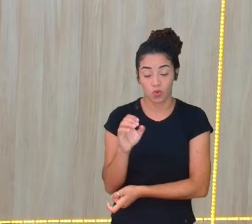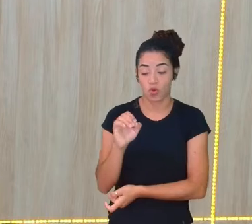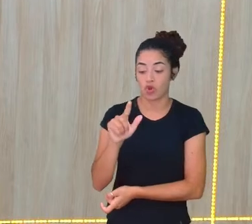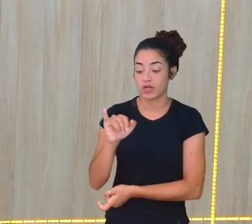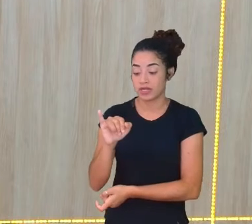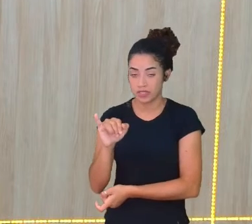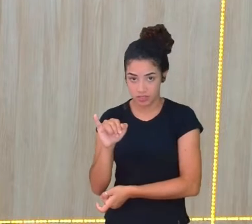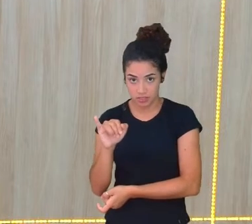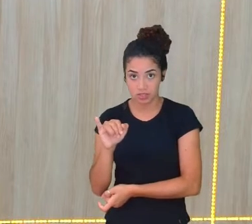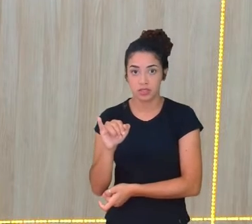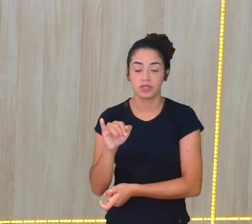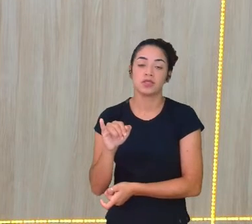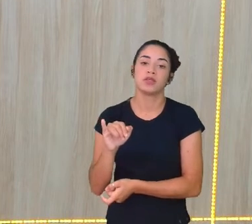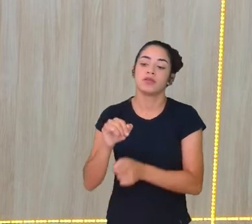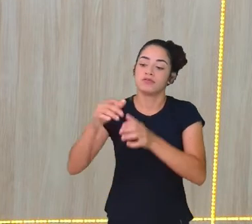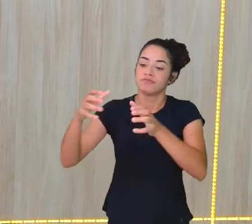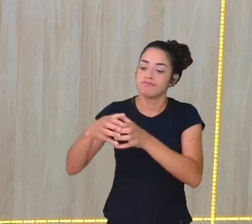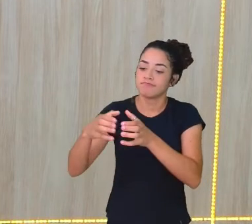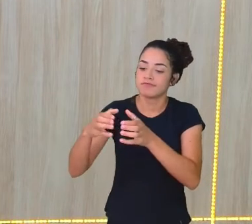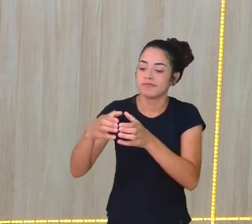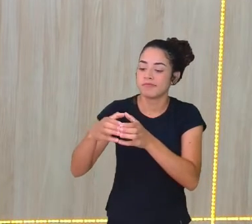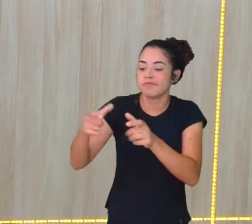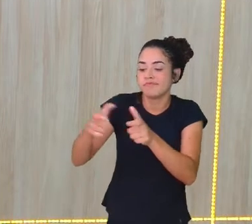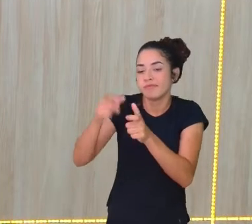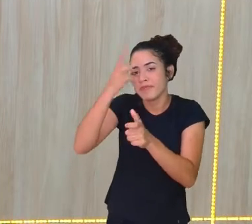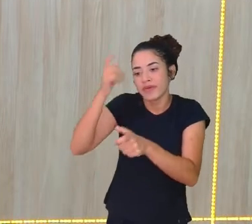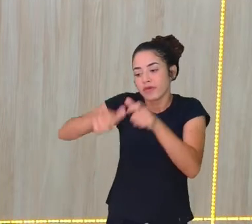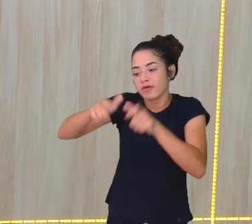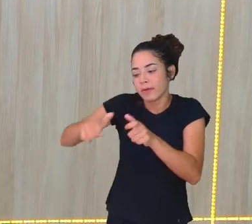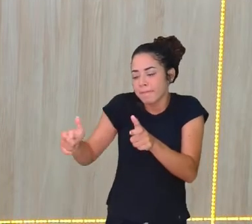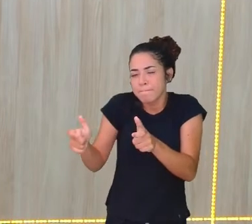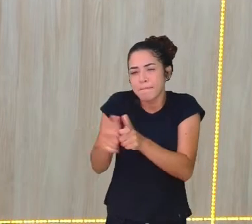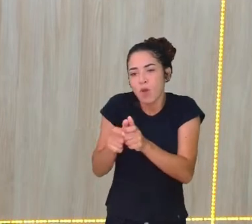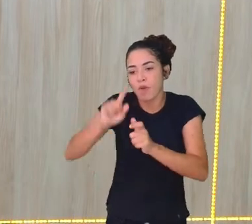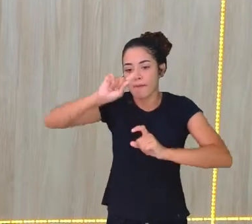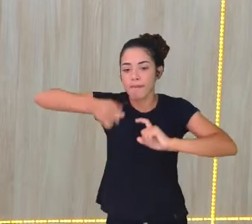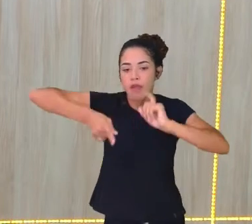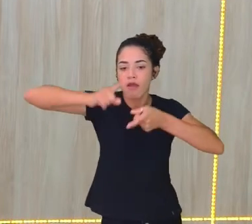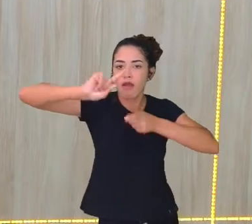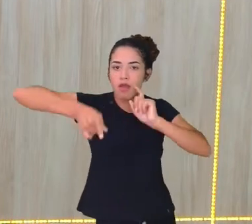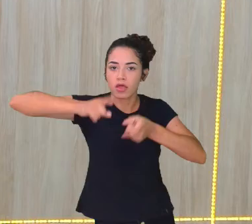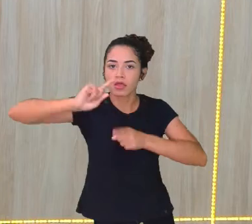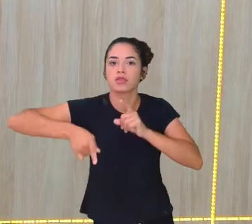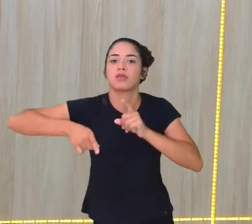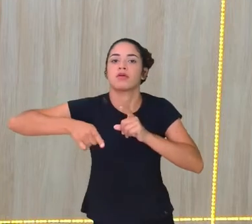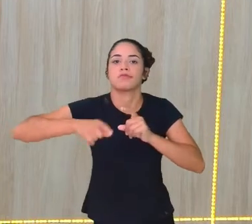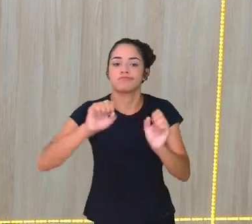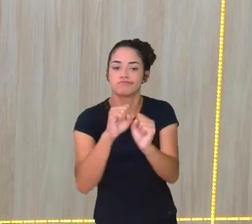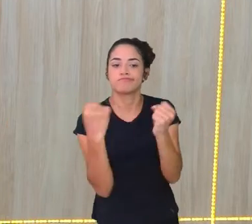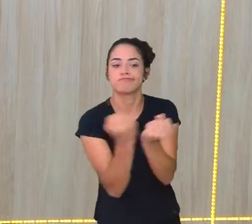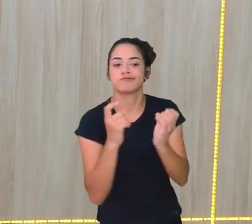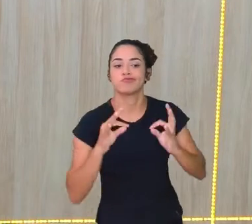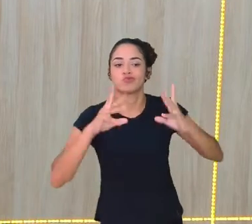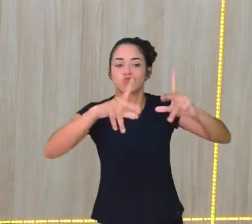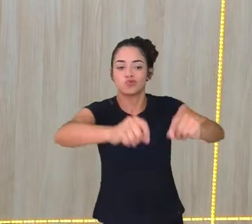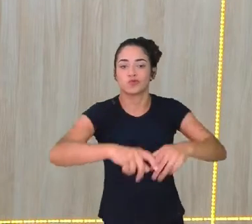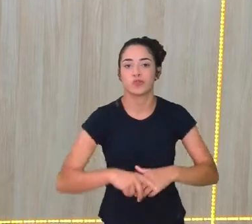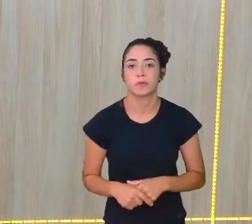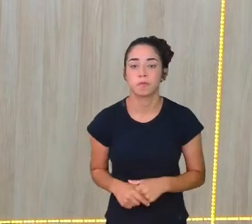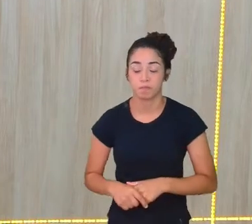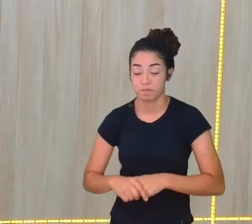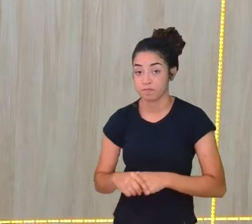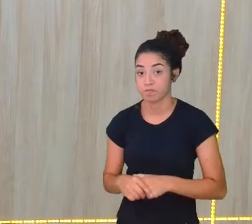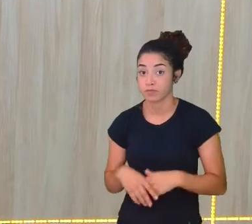o poder de poucos, né? A diferente monarquia, que é o poder na mão de um, no caso, um rei, né? Então,